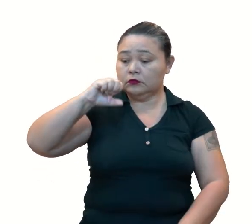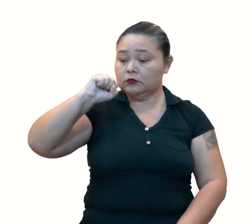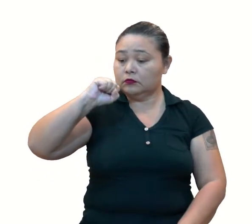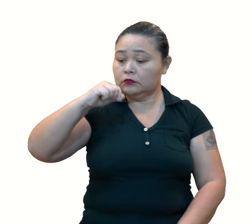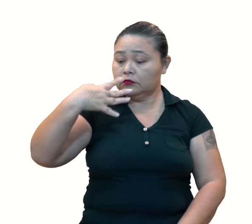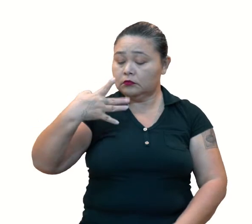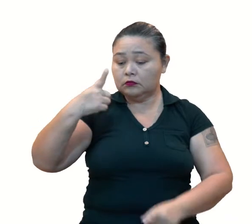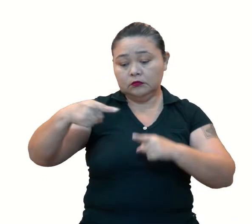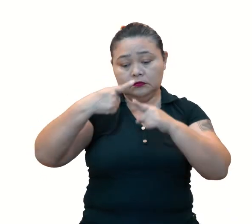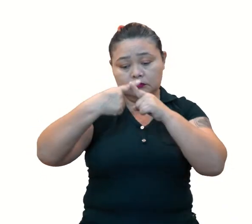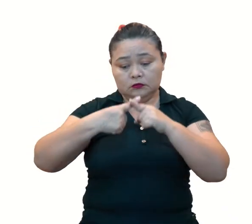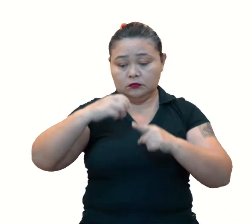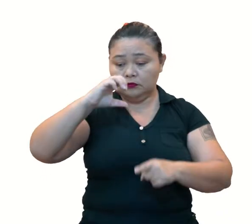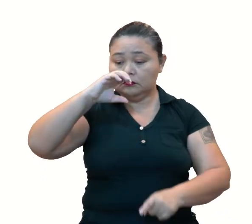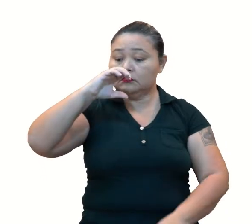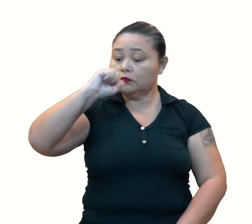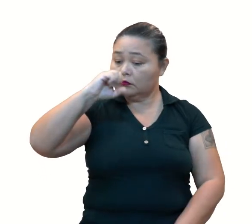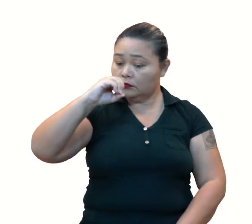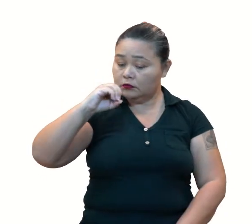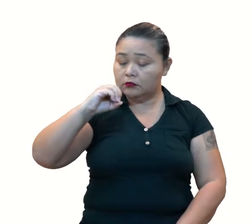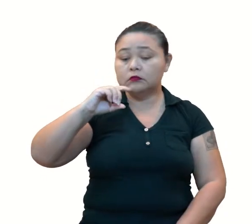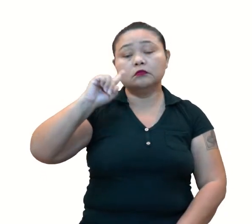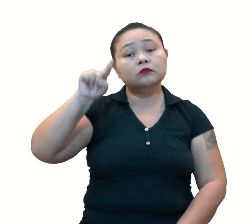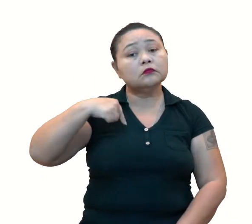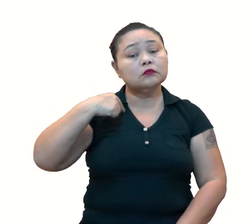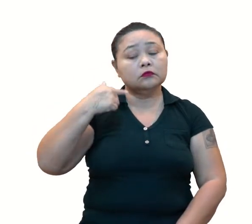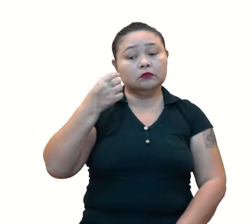0,84 vezes 80, que vai dar?